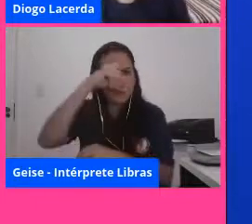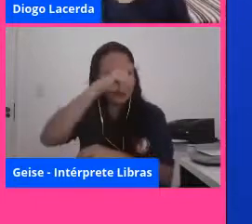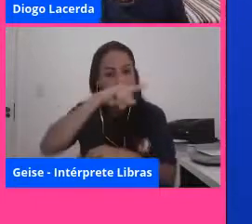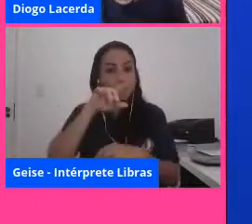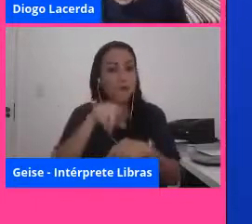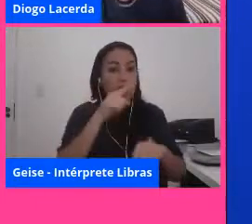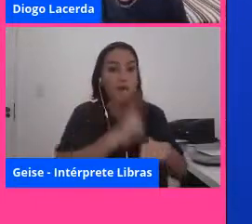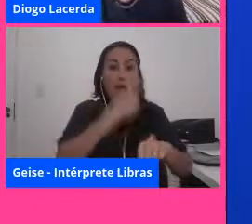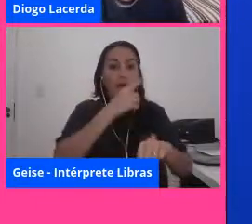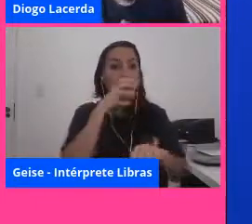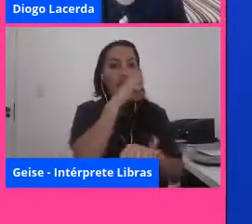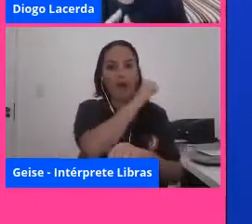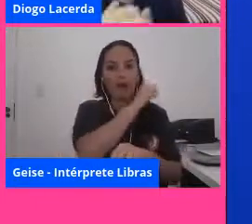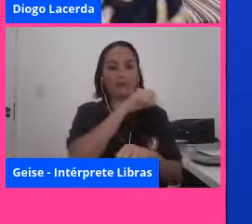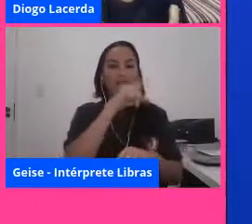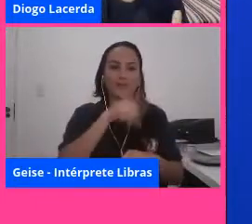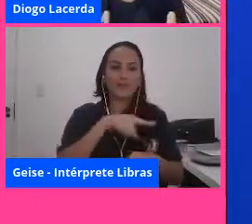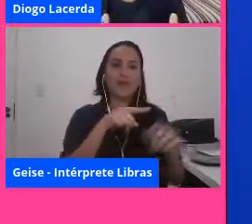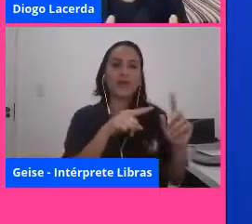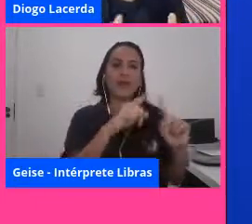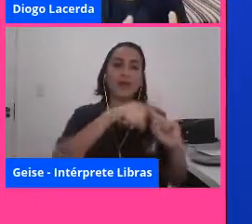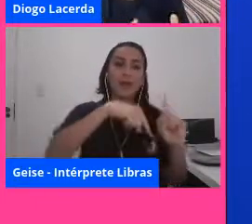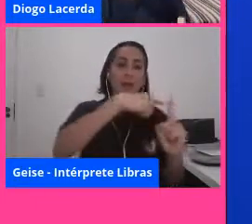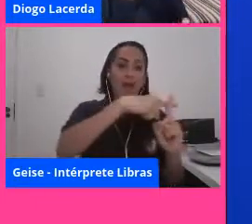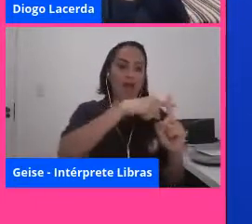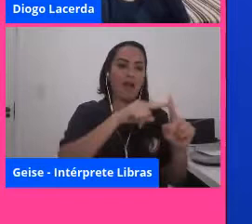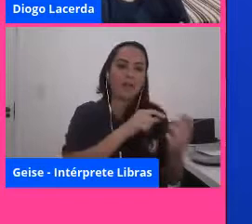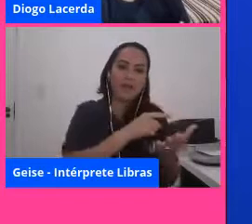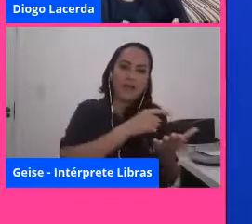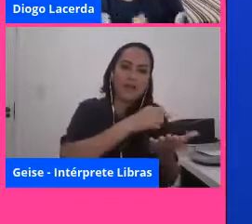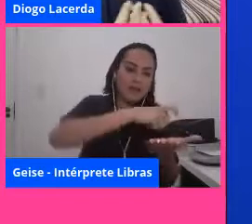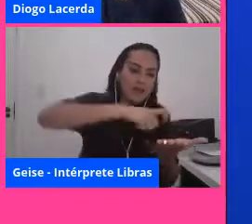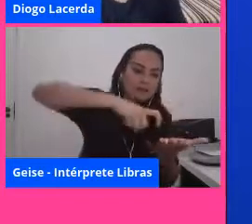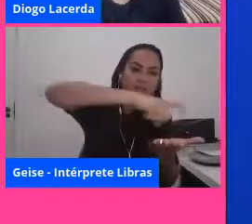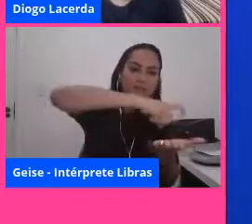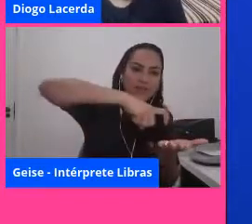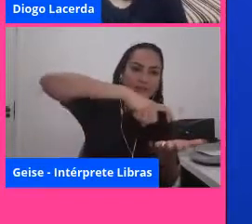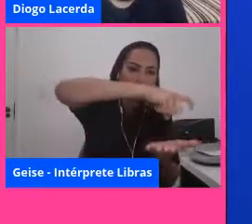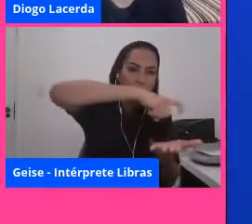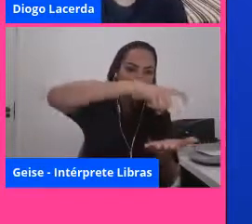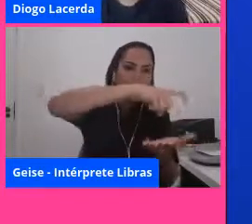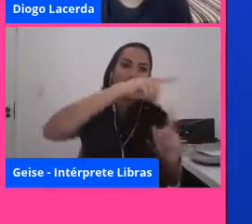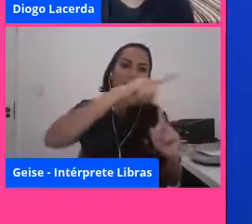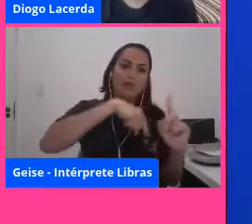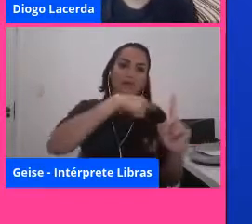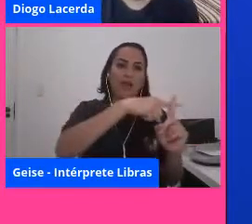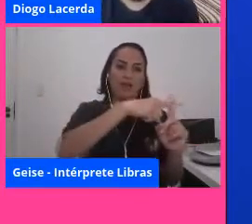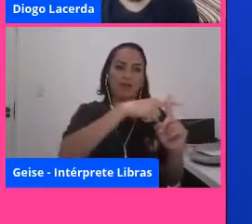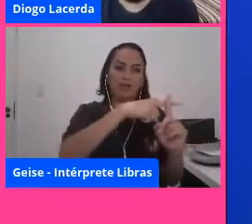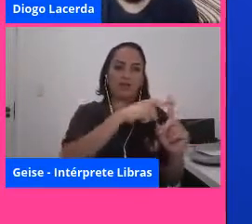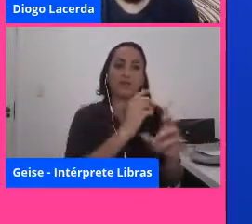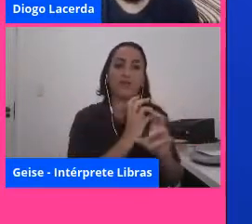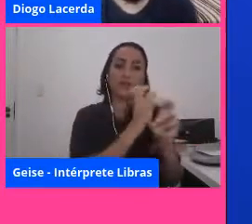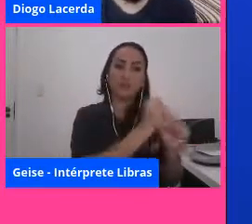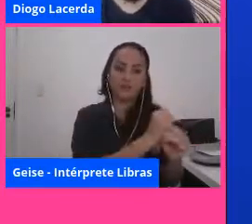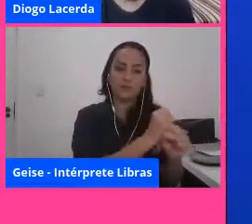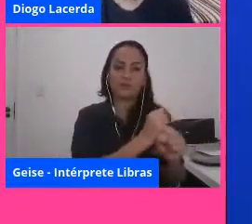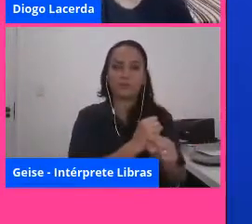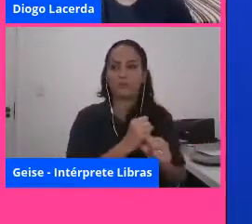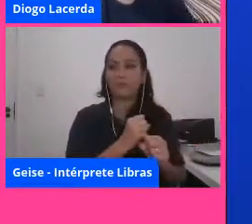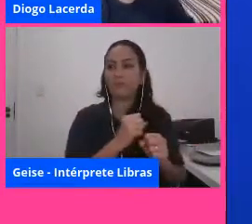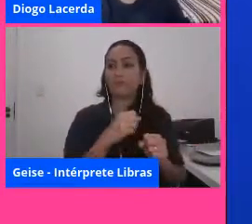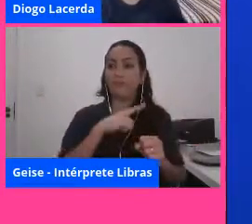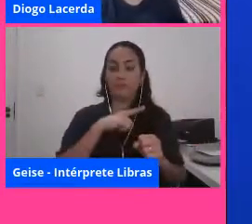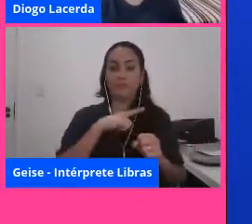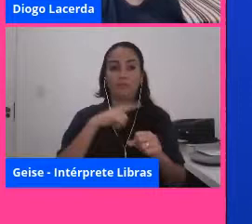manufatura aditiva. A impressão 3D que a gente conhece popularmente é essa que a gente tem na tela, né? Que a gente tem